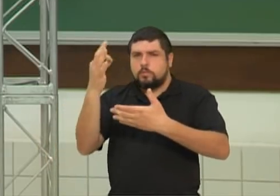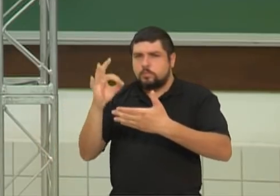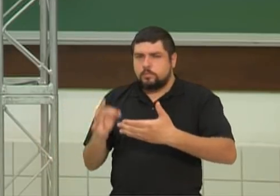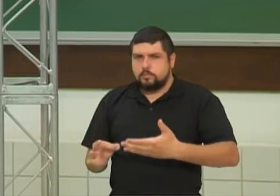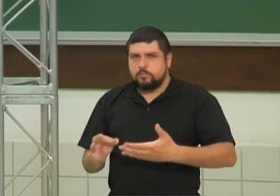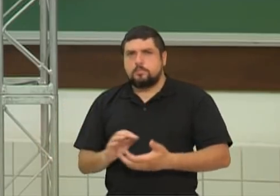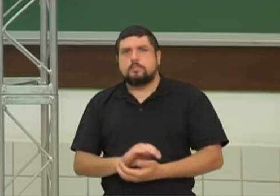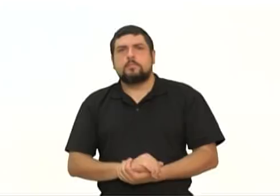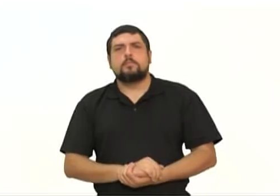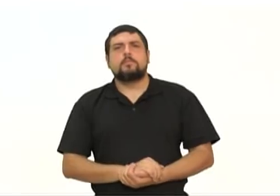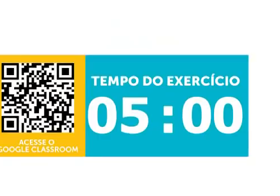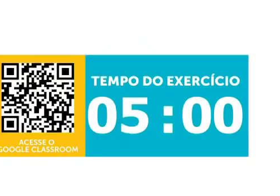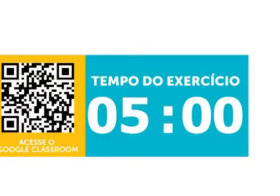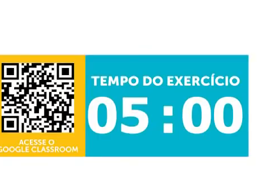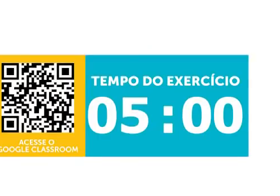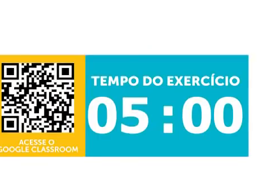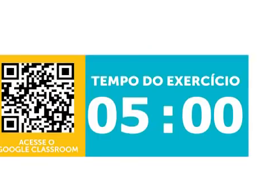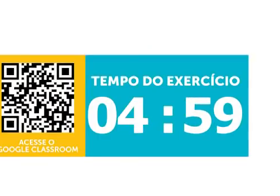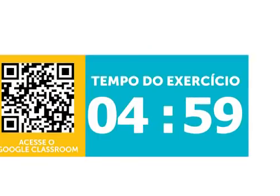com vocês.